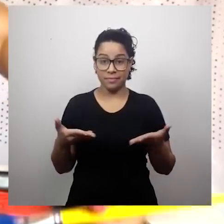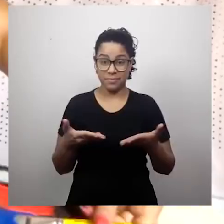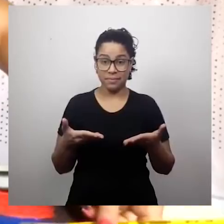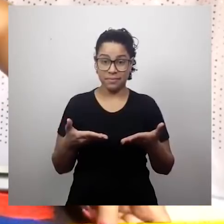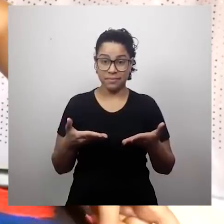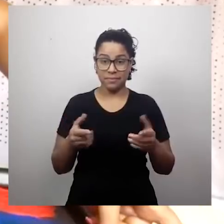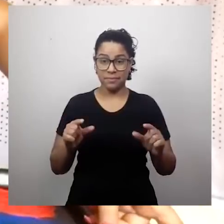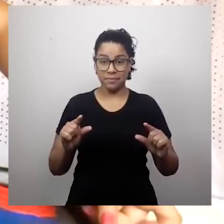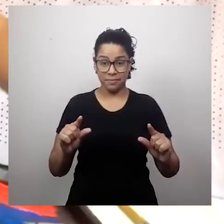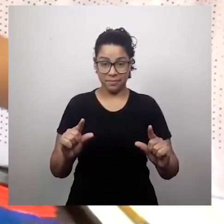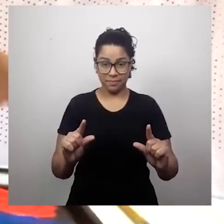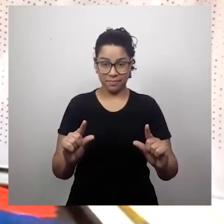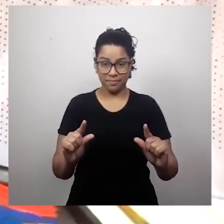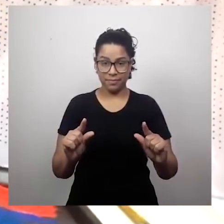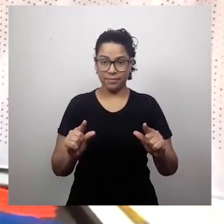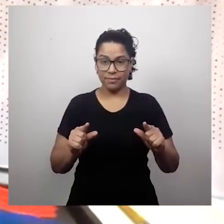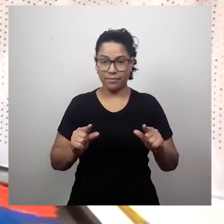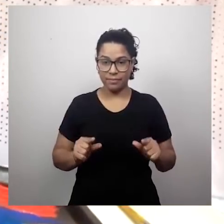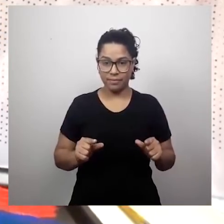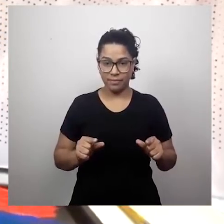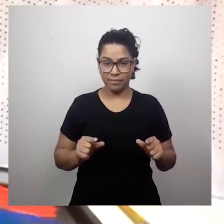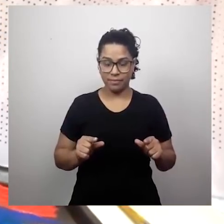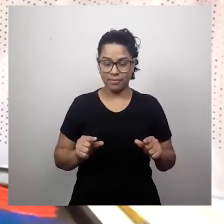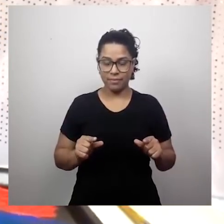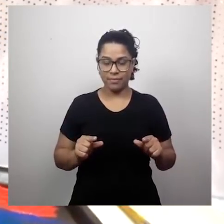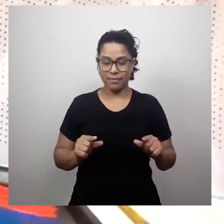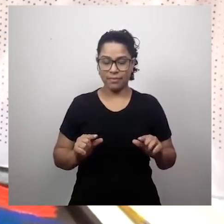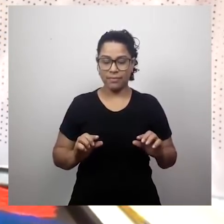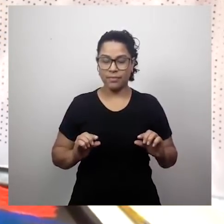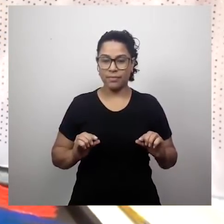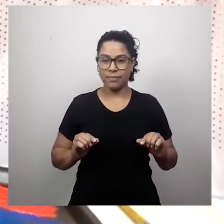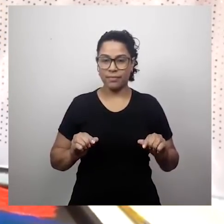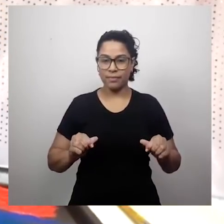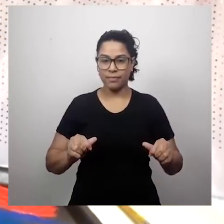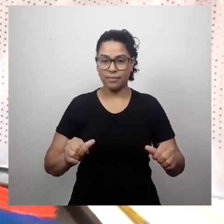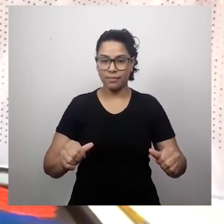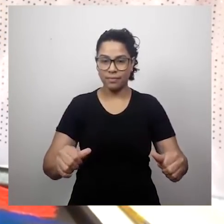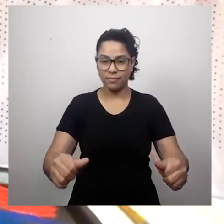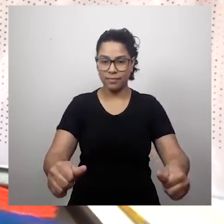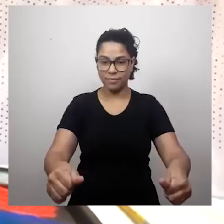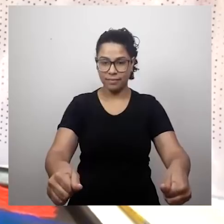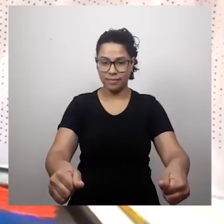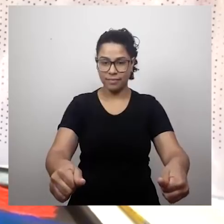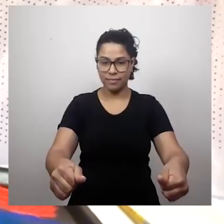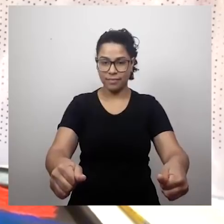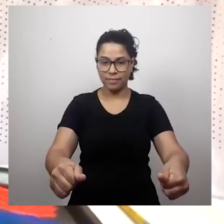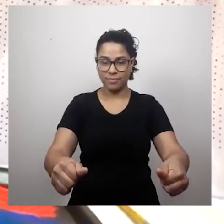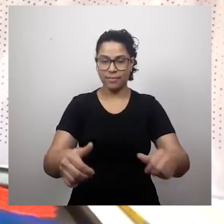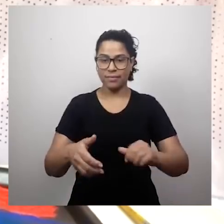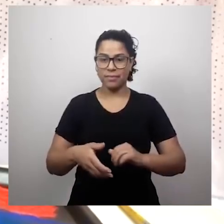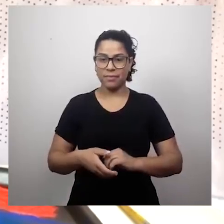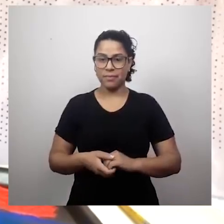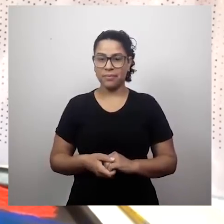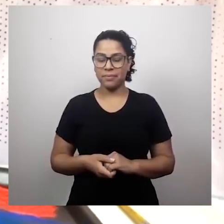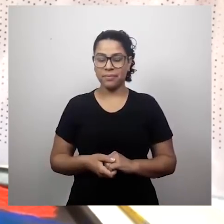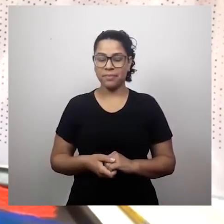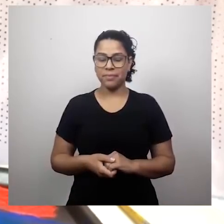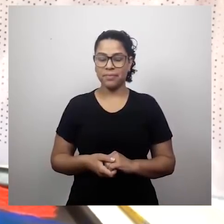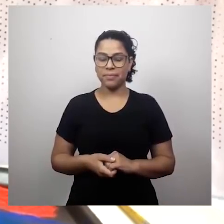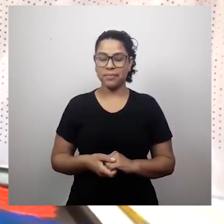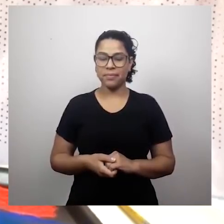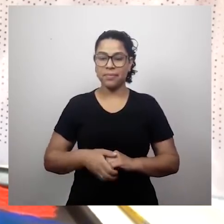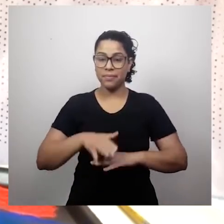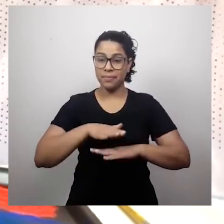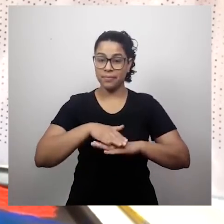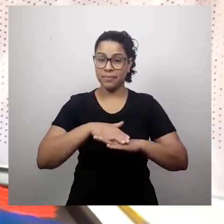E agora, nós vamos colocar o potinho no papel e rolar ele